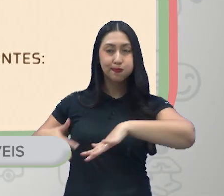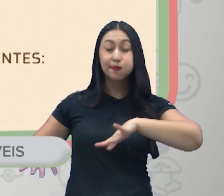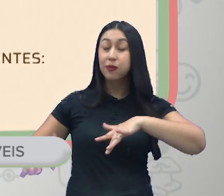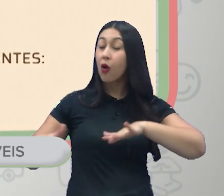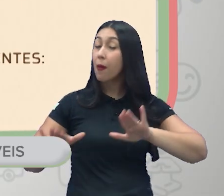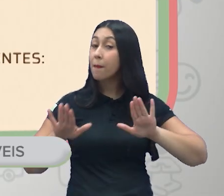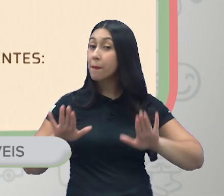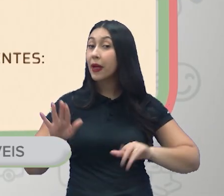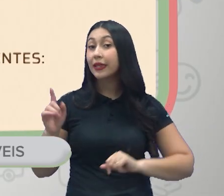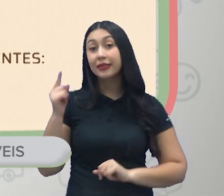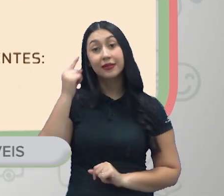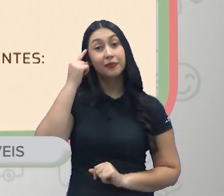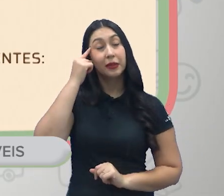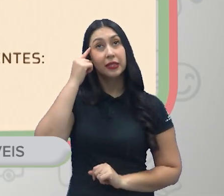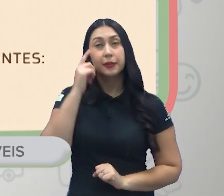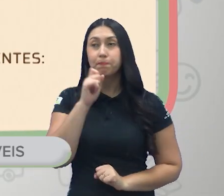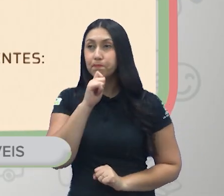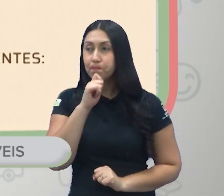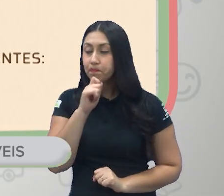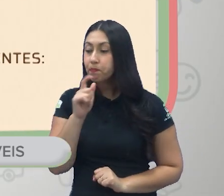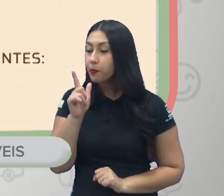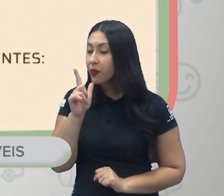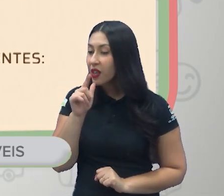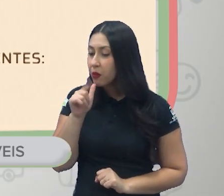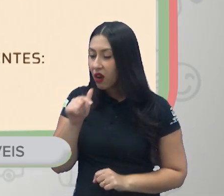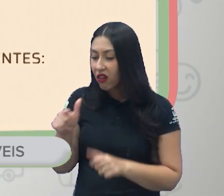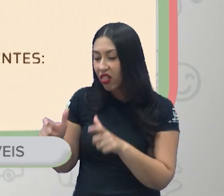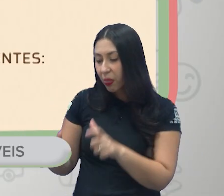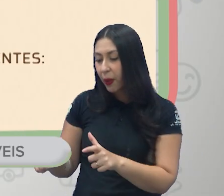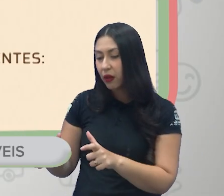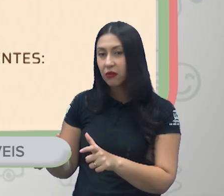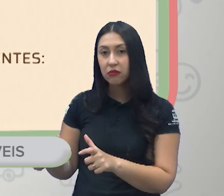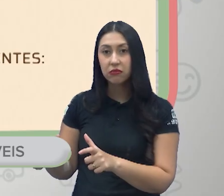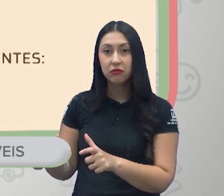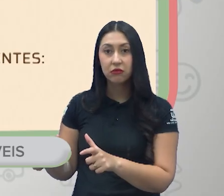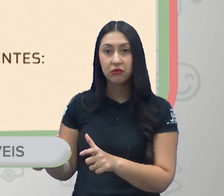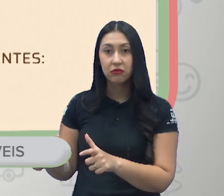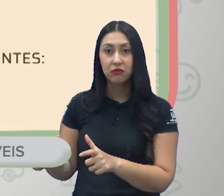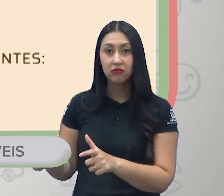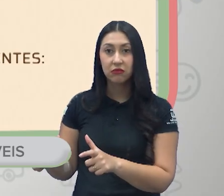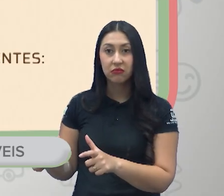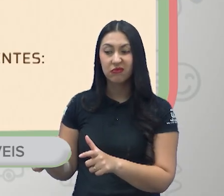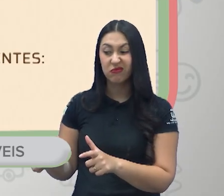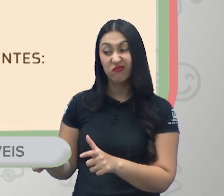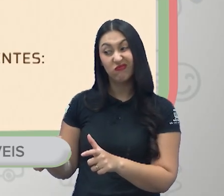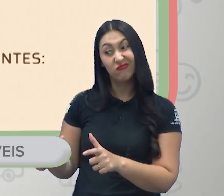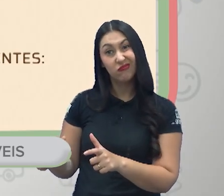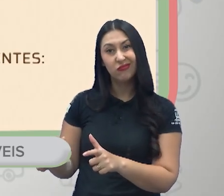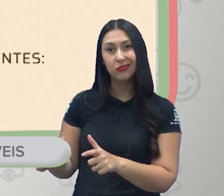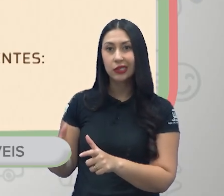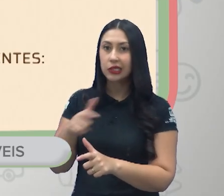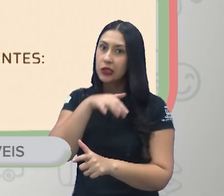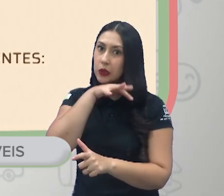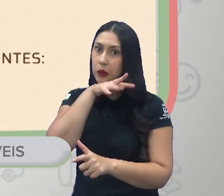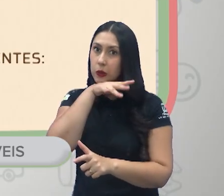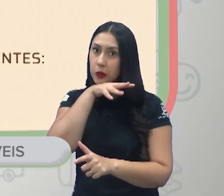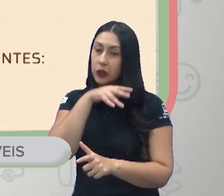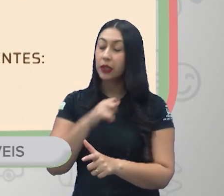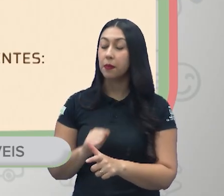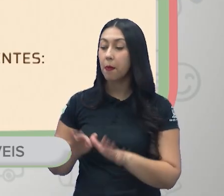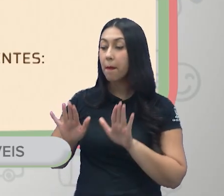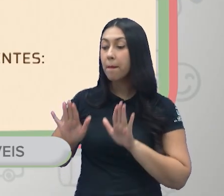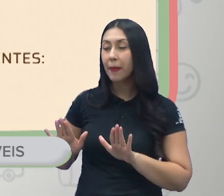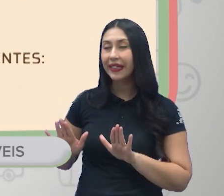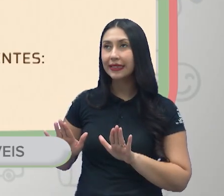pensa também, assim, uma água que ficou empoçada. É uma imagem ruim. Sim. Mas é aquela água que,